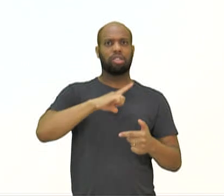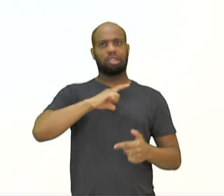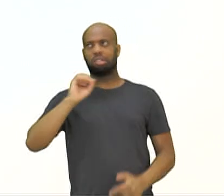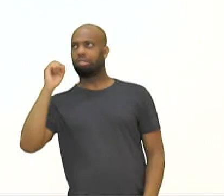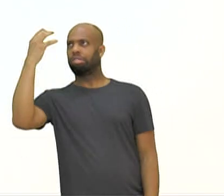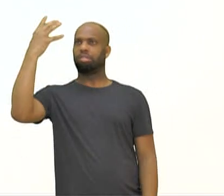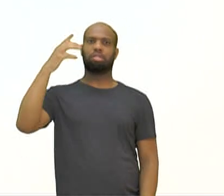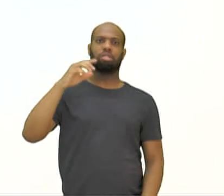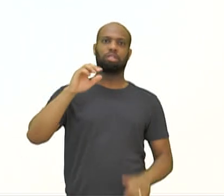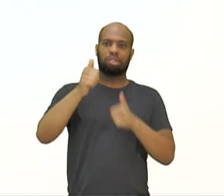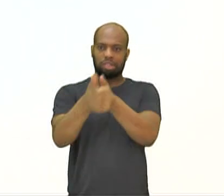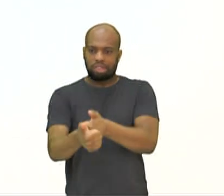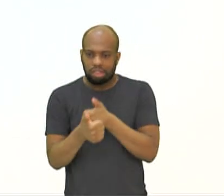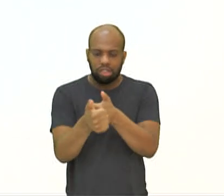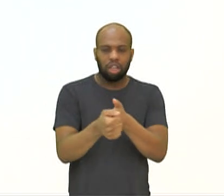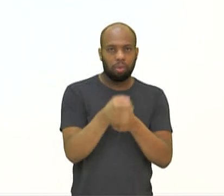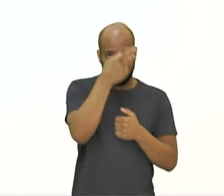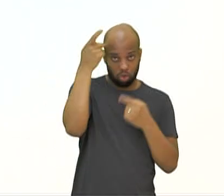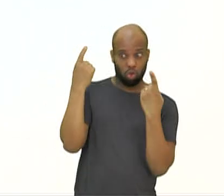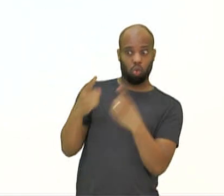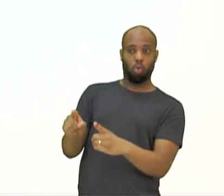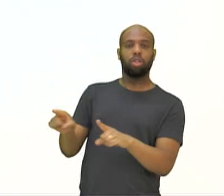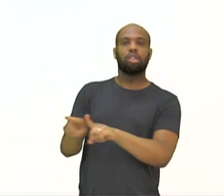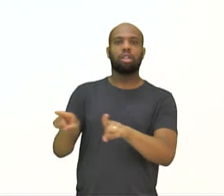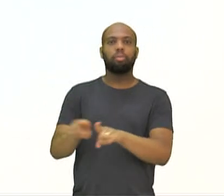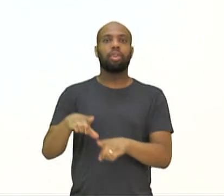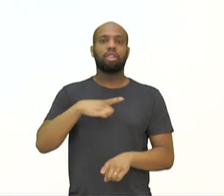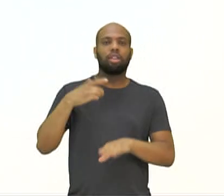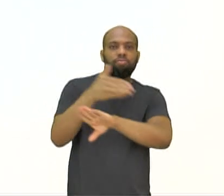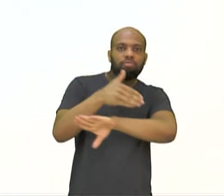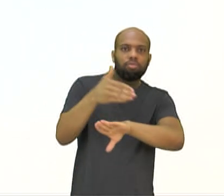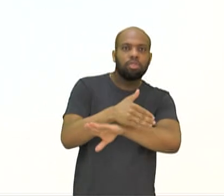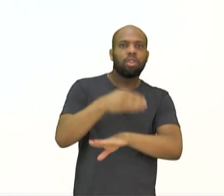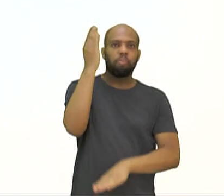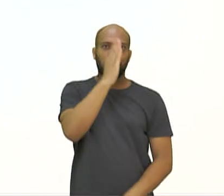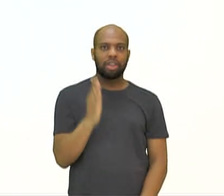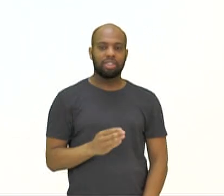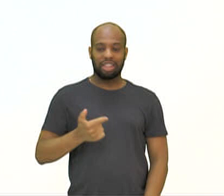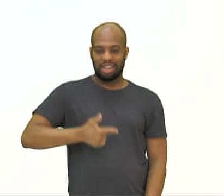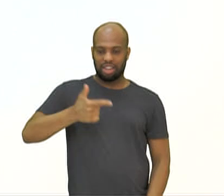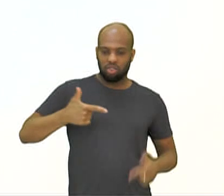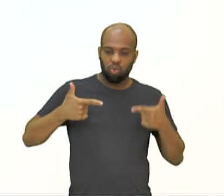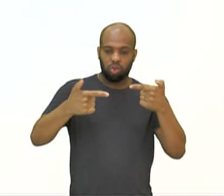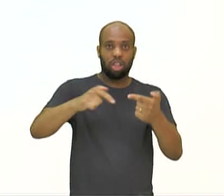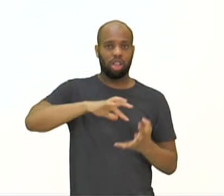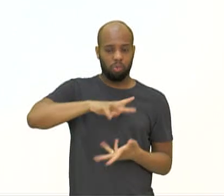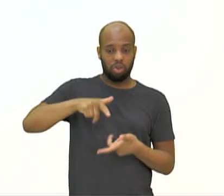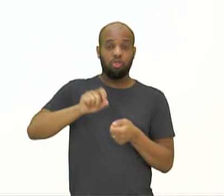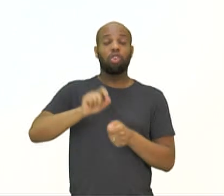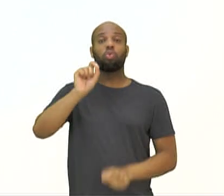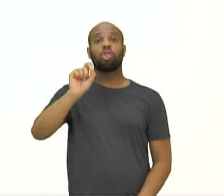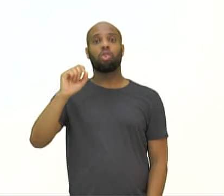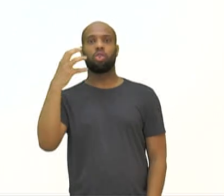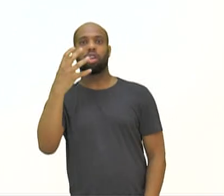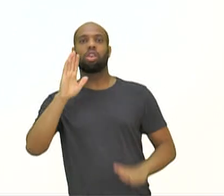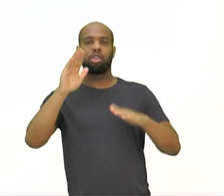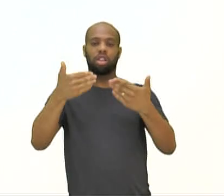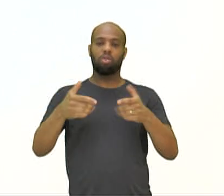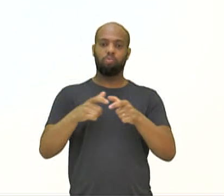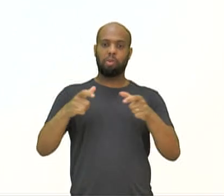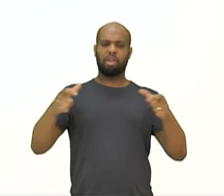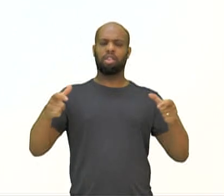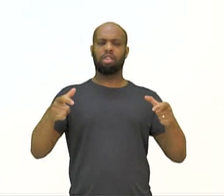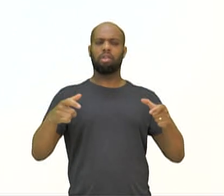realizadas, perseguição aos seus opositores, bem como a participação brasileira na Segunda Guerra Mundial, fizeram que aumentasse